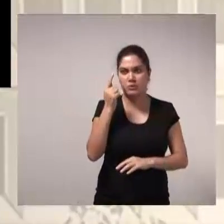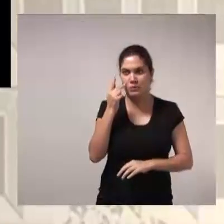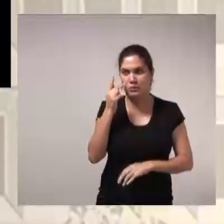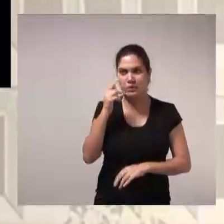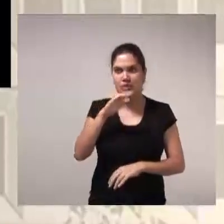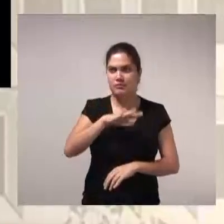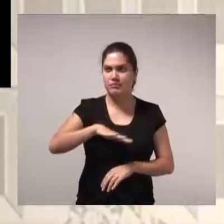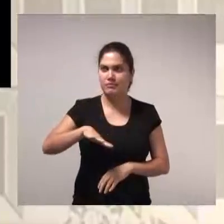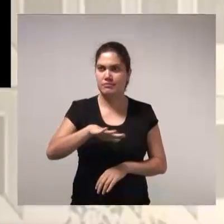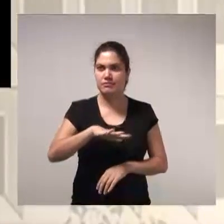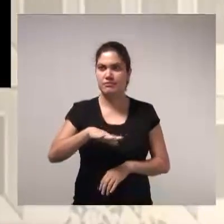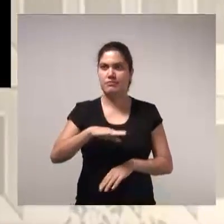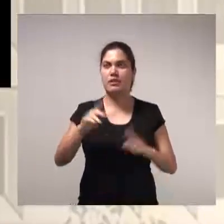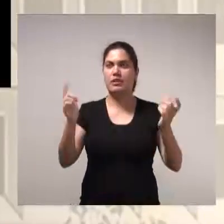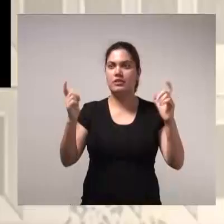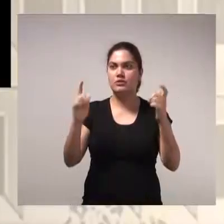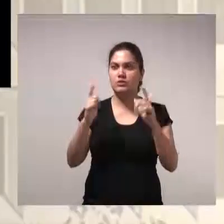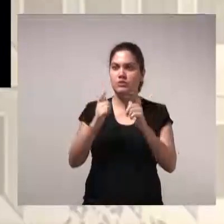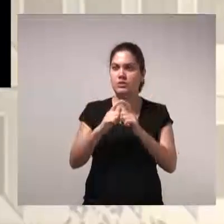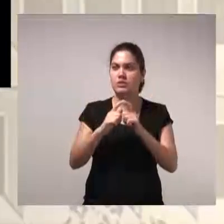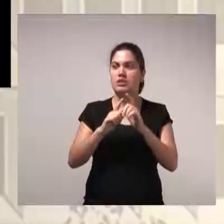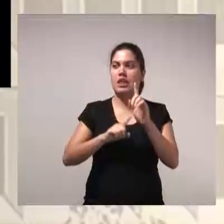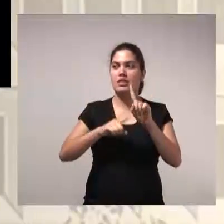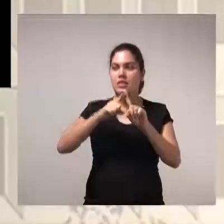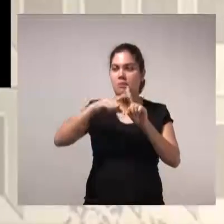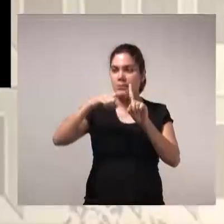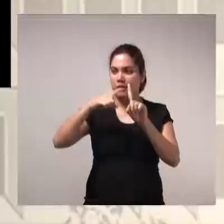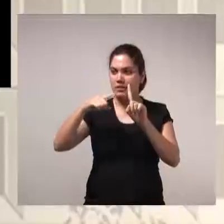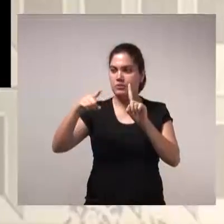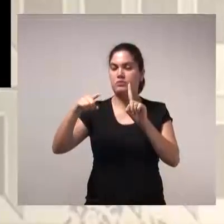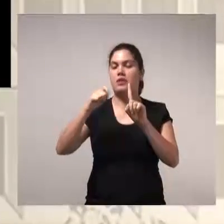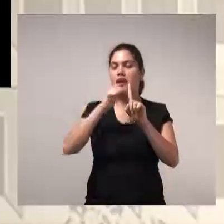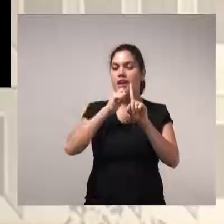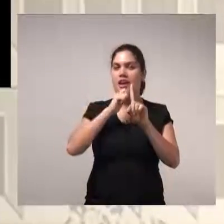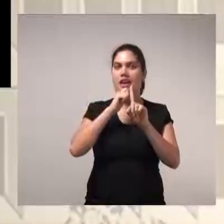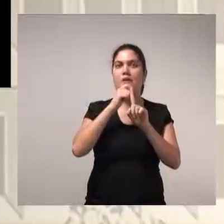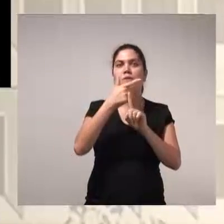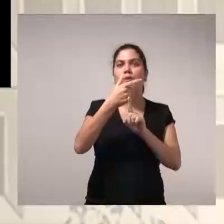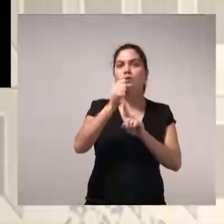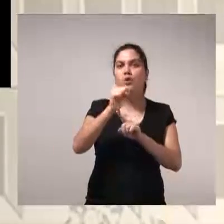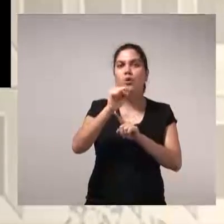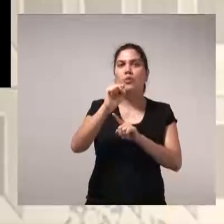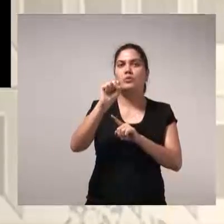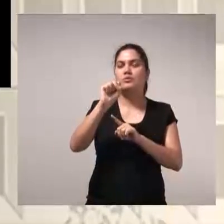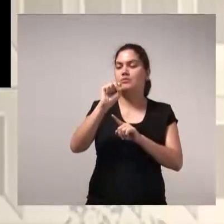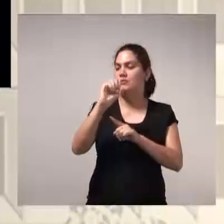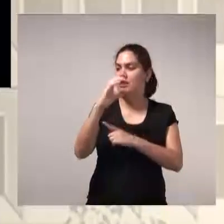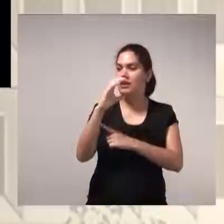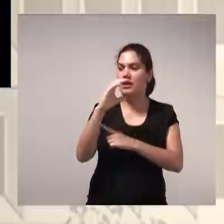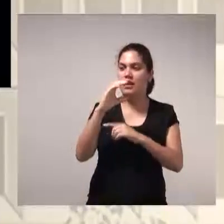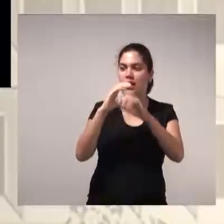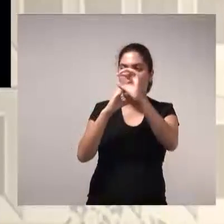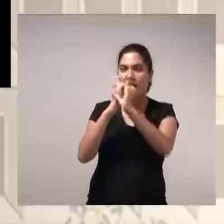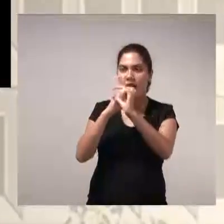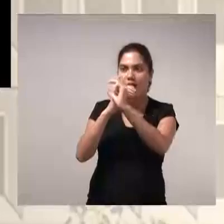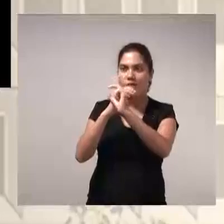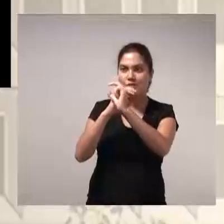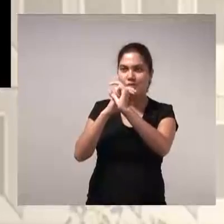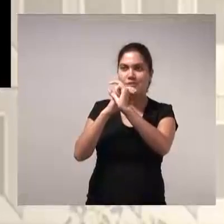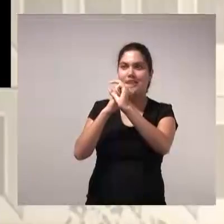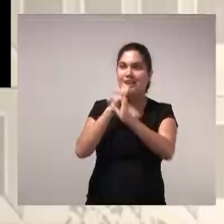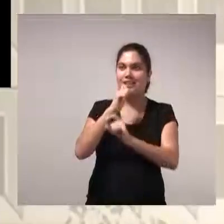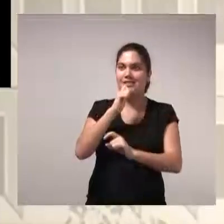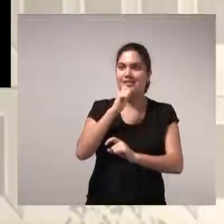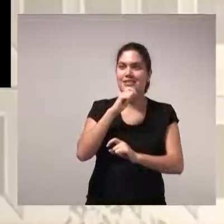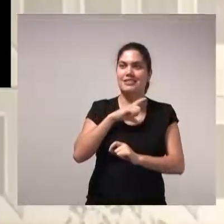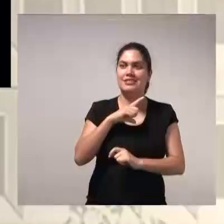para reduzir um pouco a temperatura, que ela permanecesse entre os 28 e 30 graus. E aí foi plantado essa